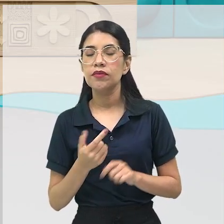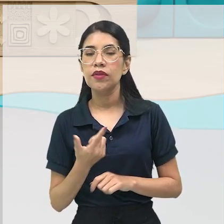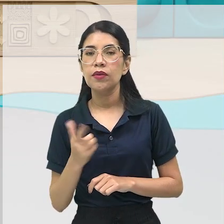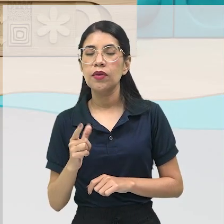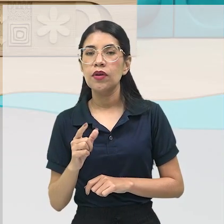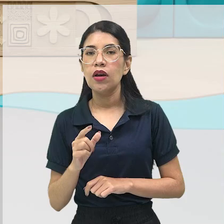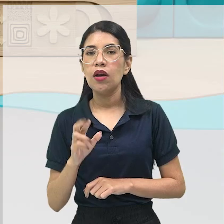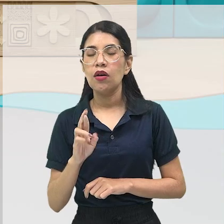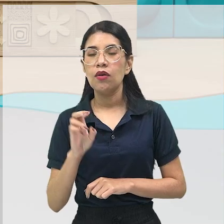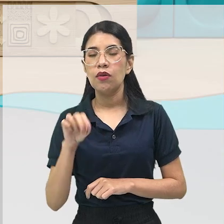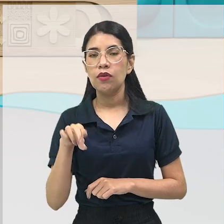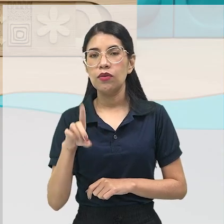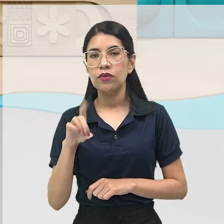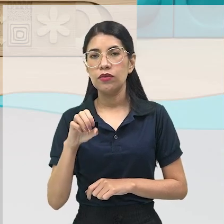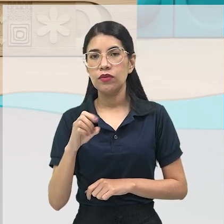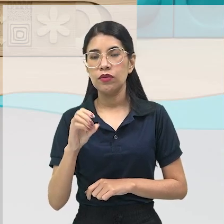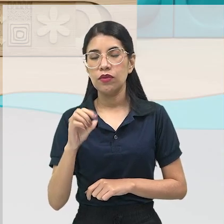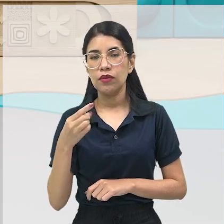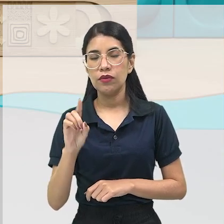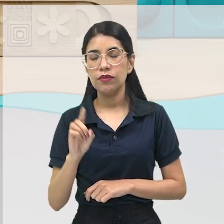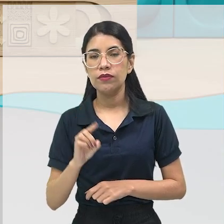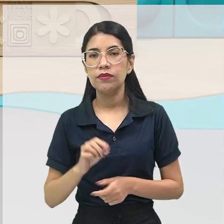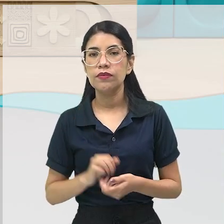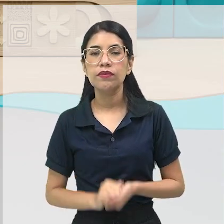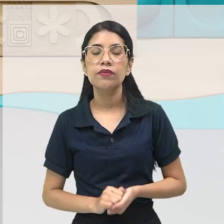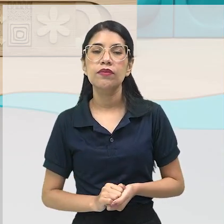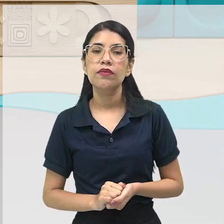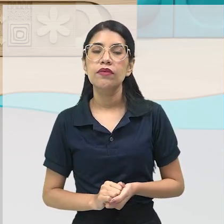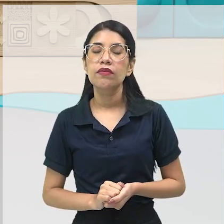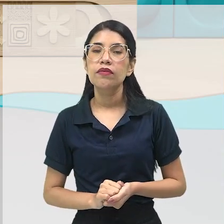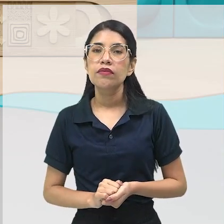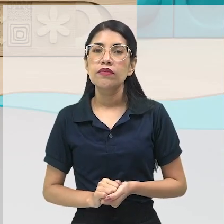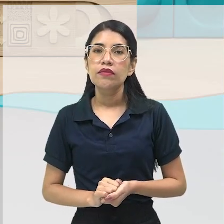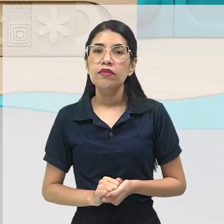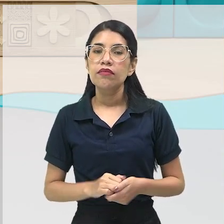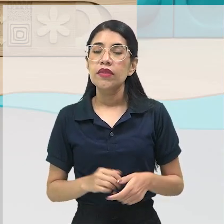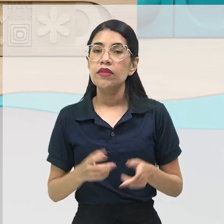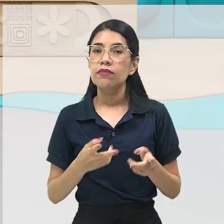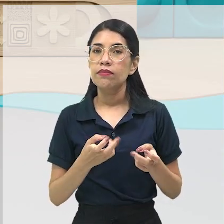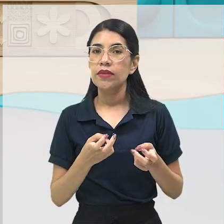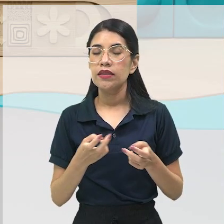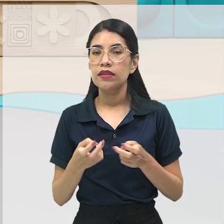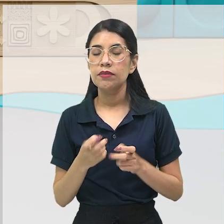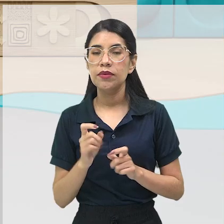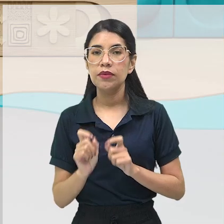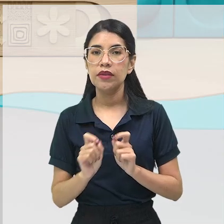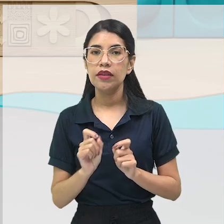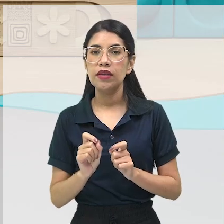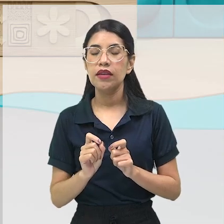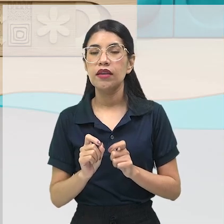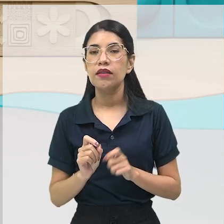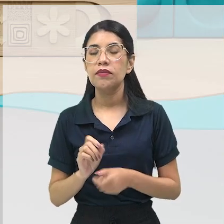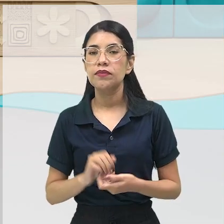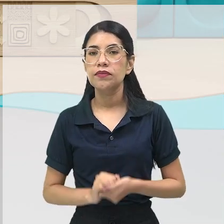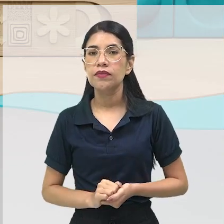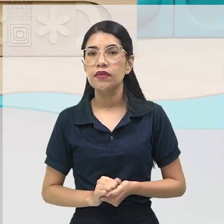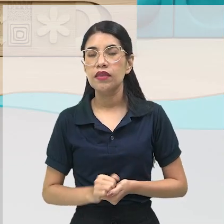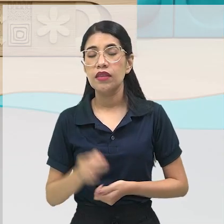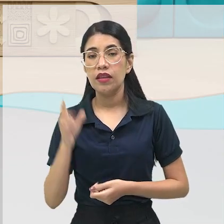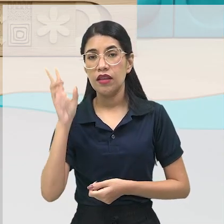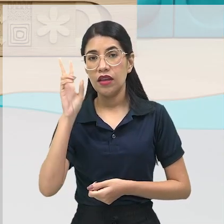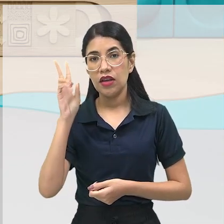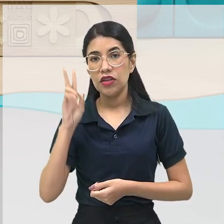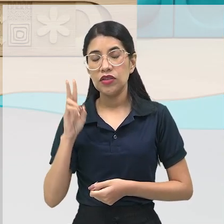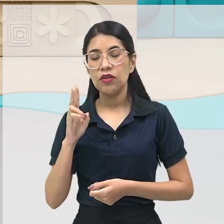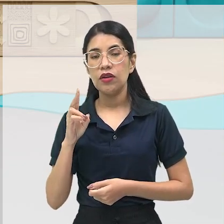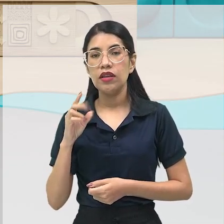da forma rondó. E isso traz pra gente a questão de perceber que, historicamente, a música ela